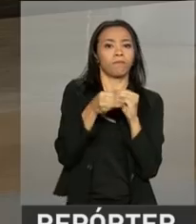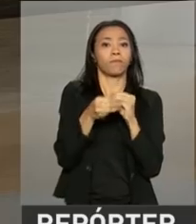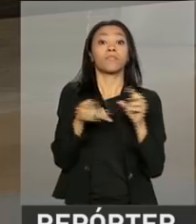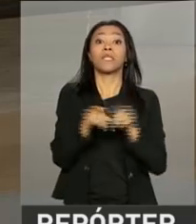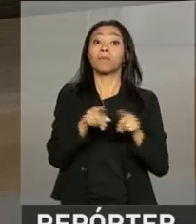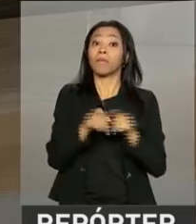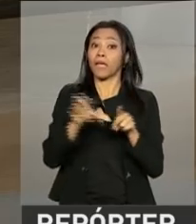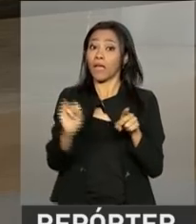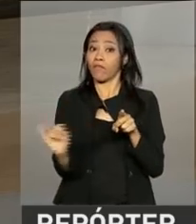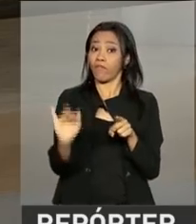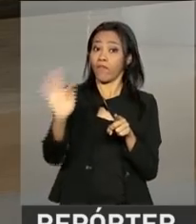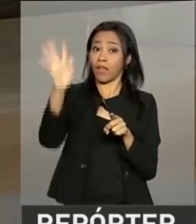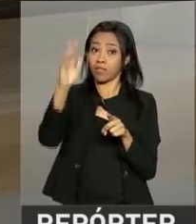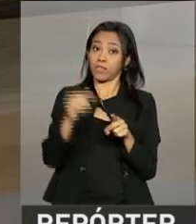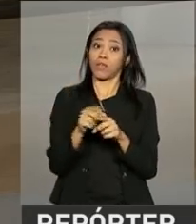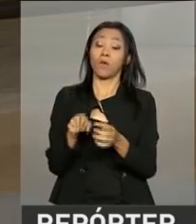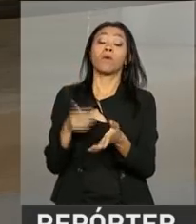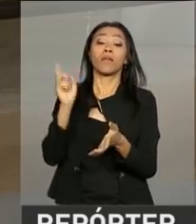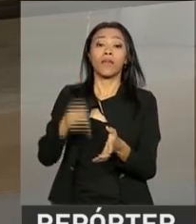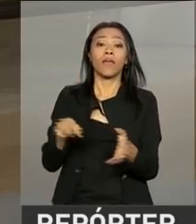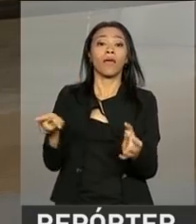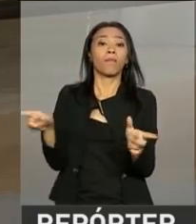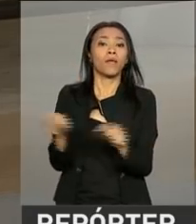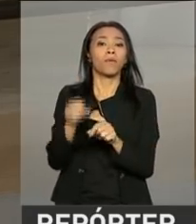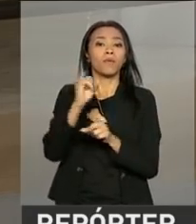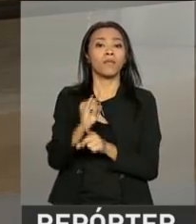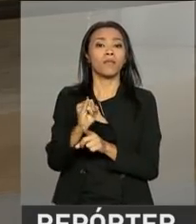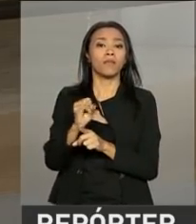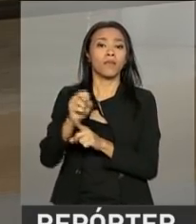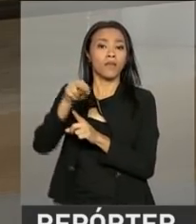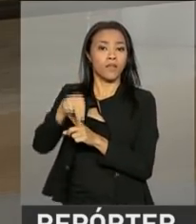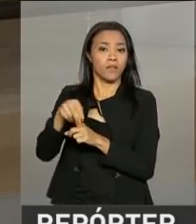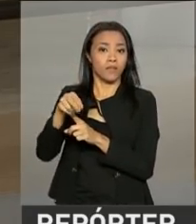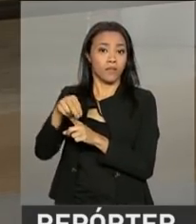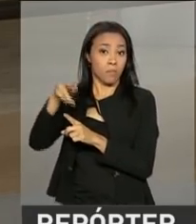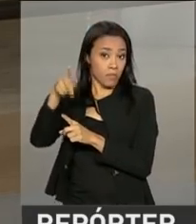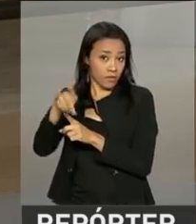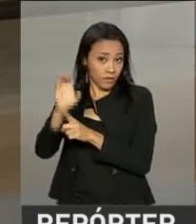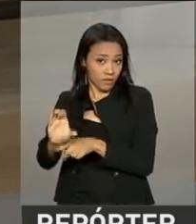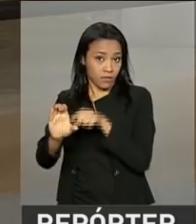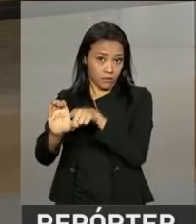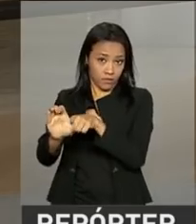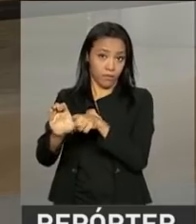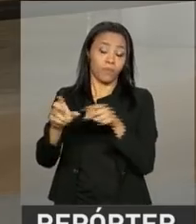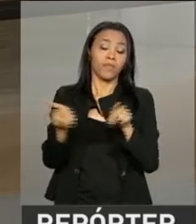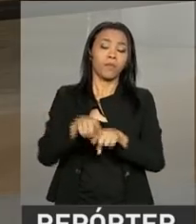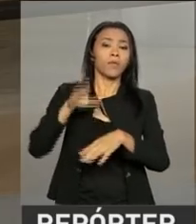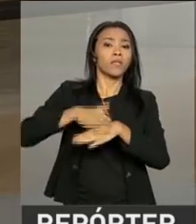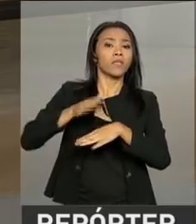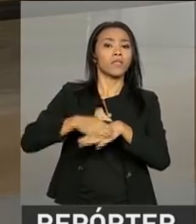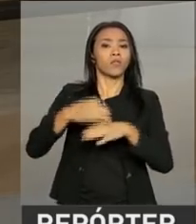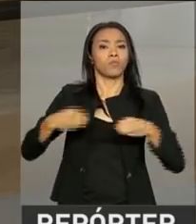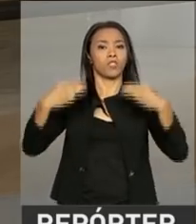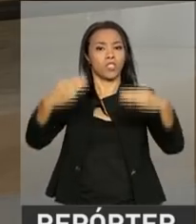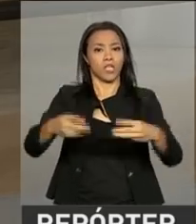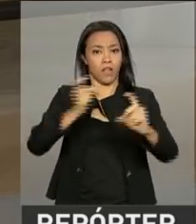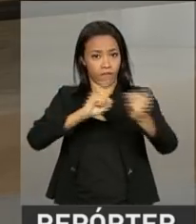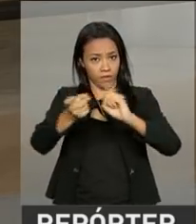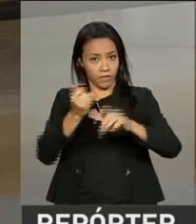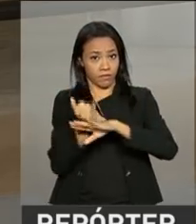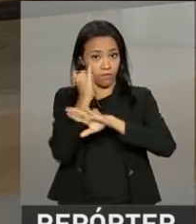inflação medida pelo inpc que é o índice Nacional de preços ao consumidor que segundo o ministério da fazenda deve fechar